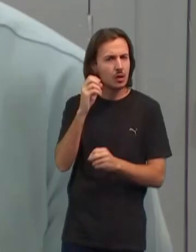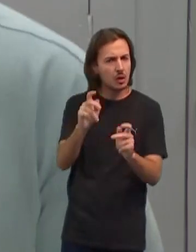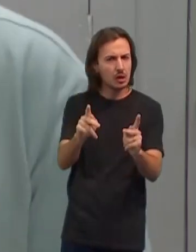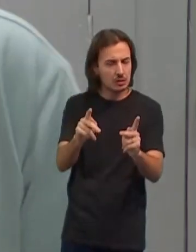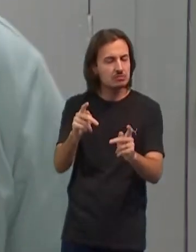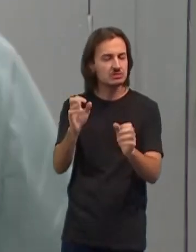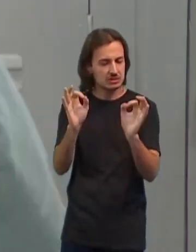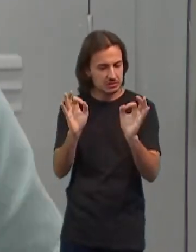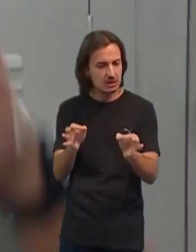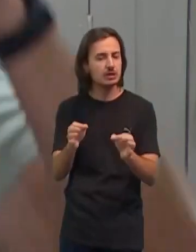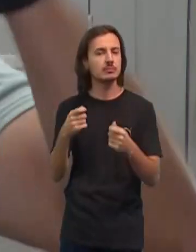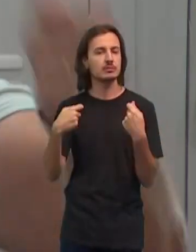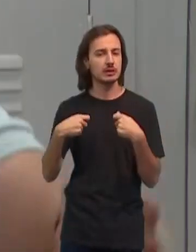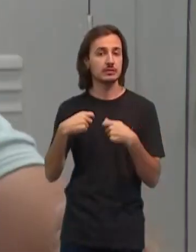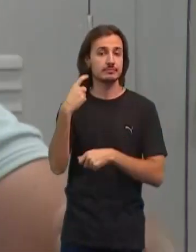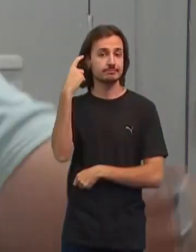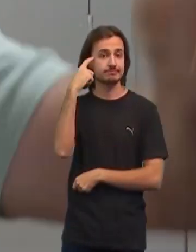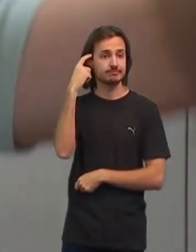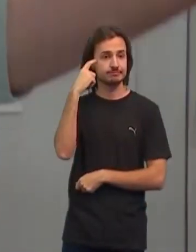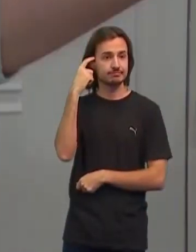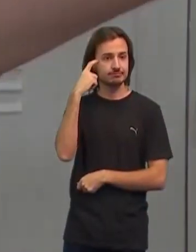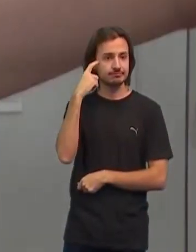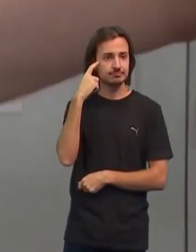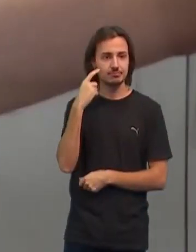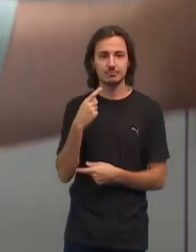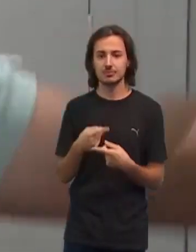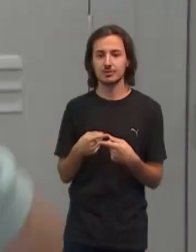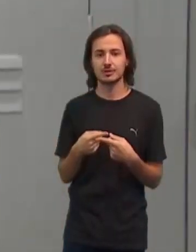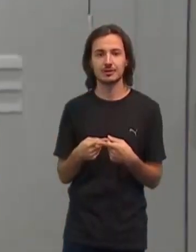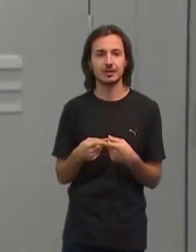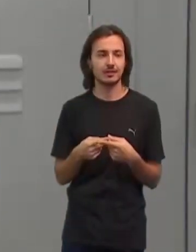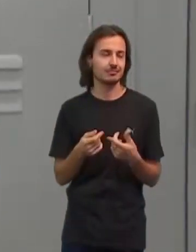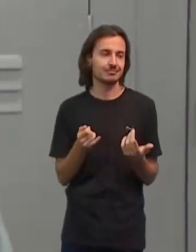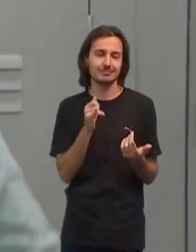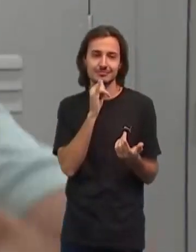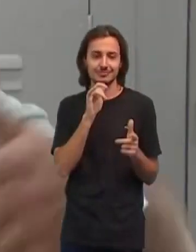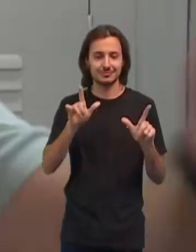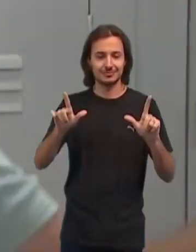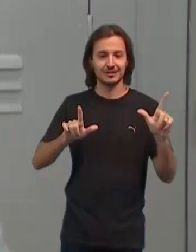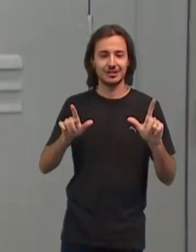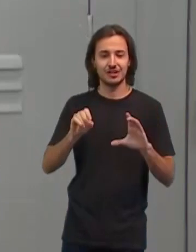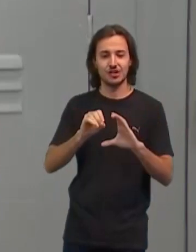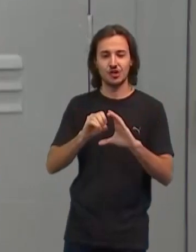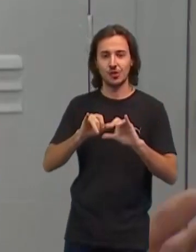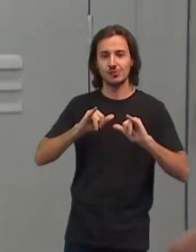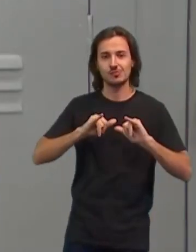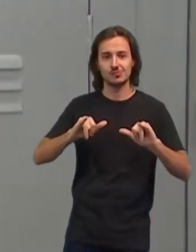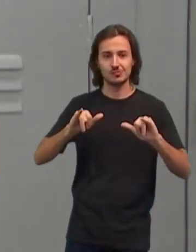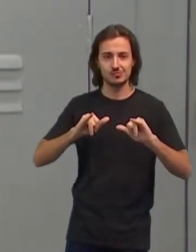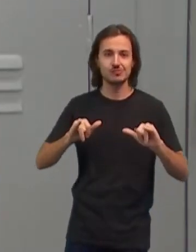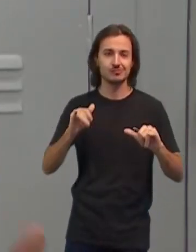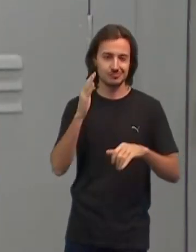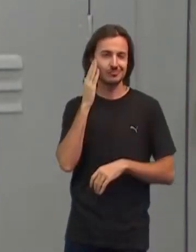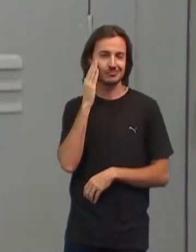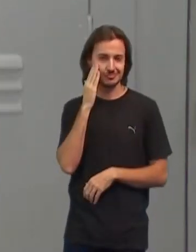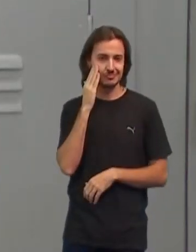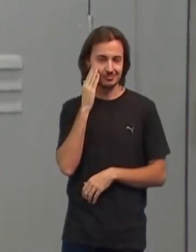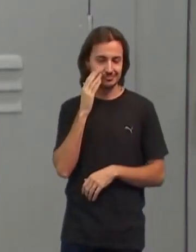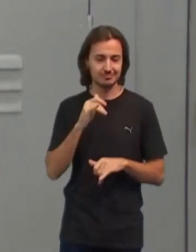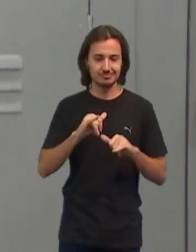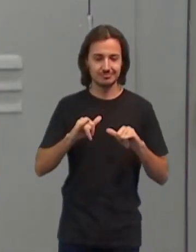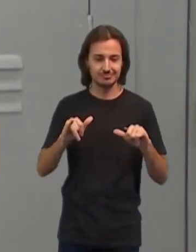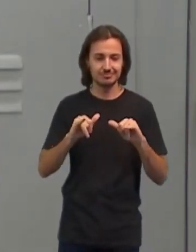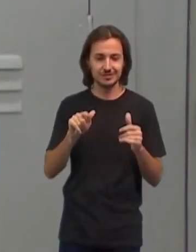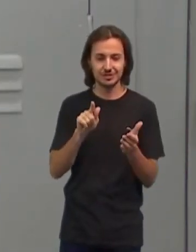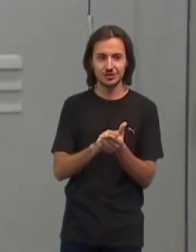realmente. Né? Todas as vezes que a gente vê aí, Jornal Nacional, enfim, toda a imprensa nacional, quando vai falar desse tipo de